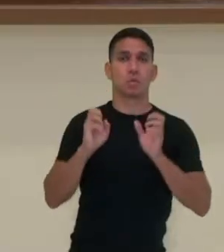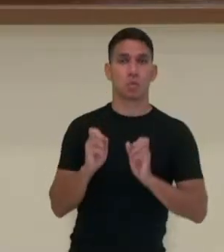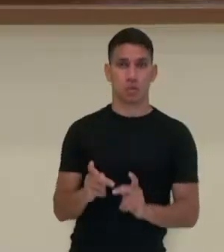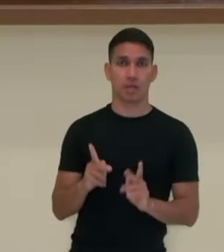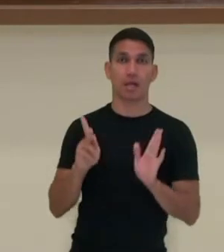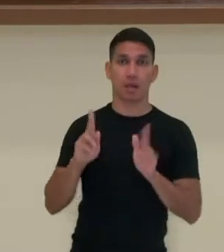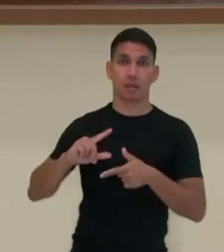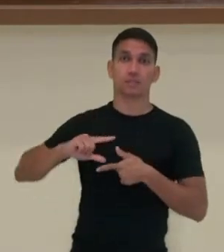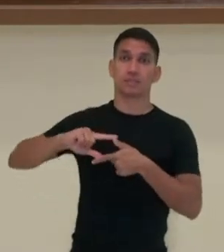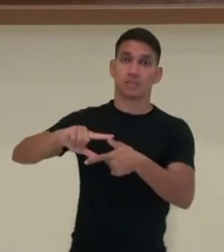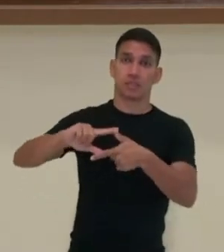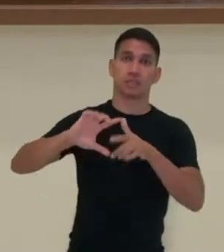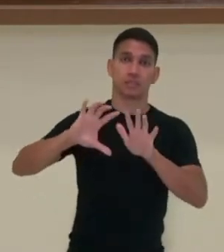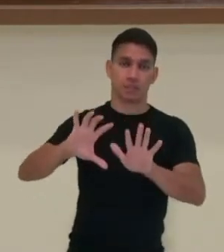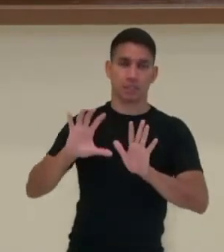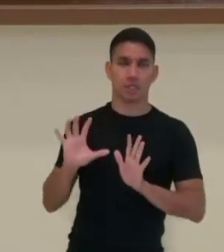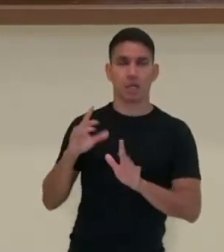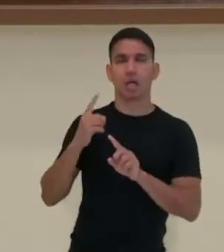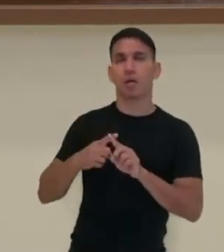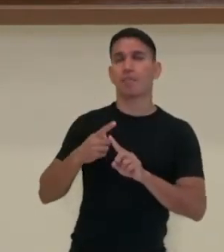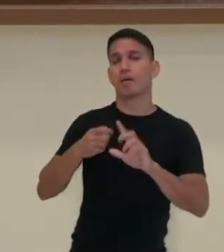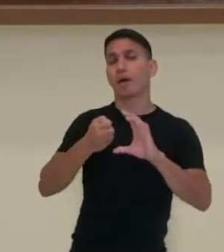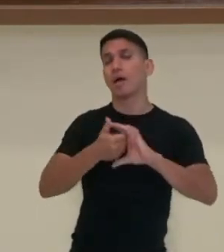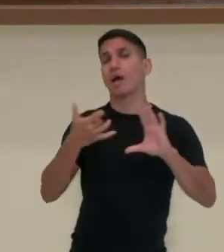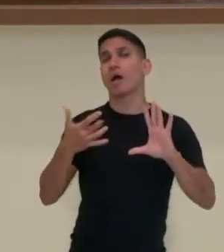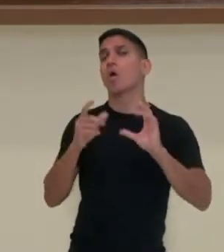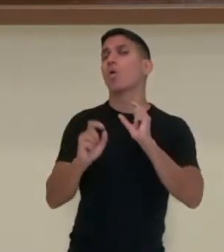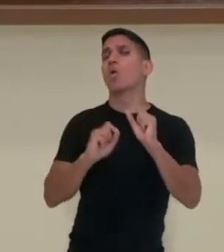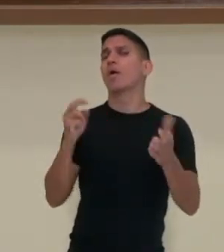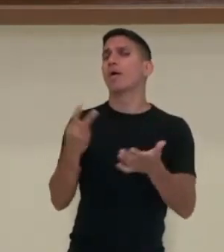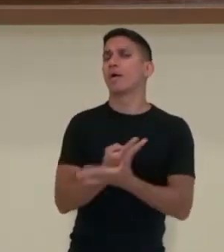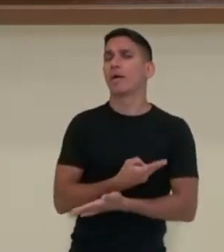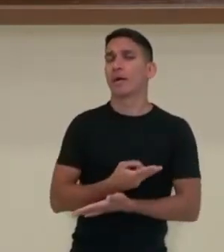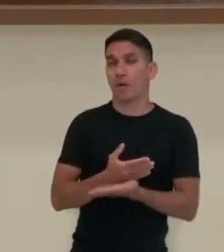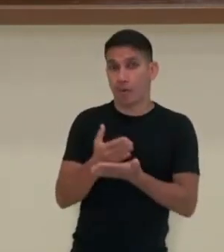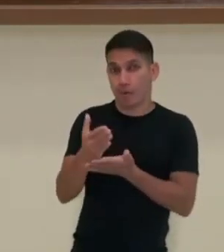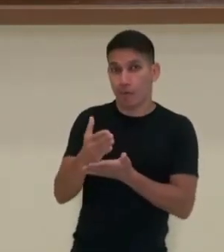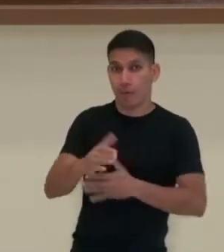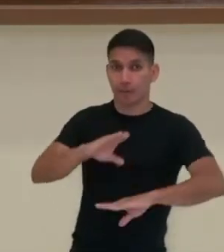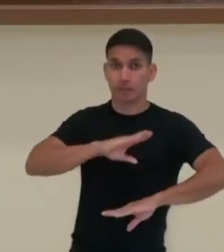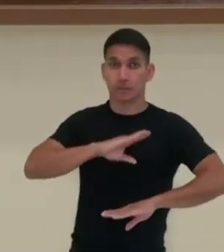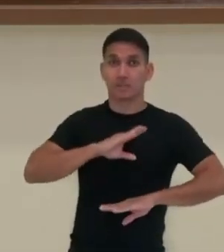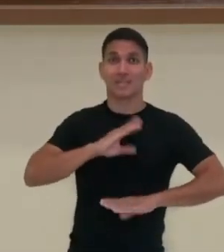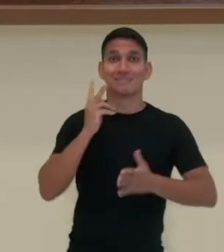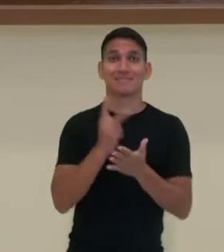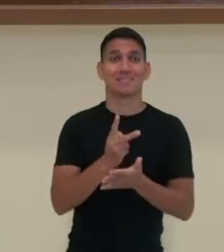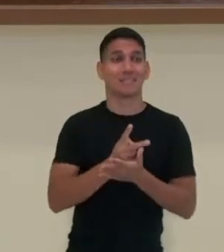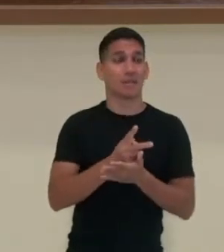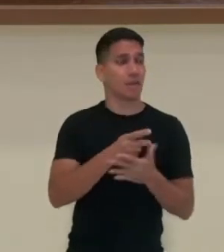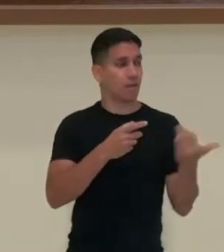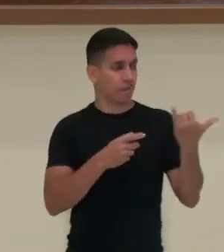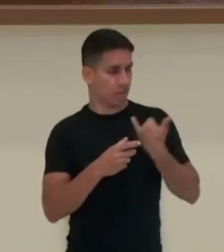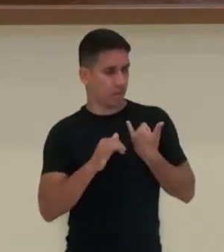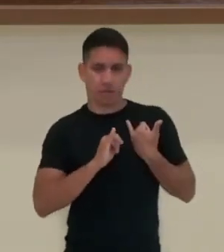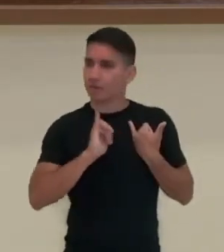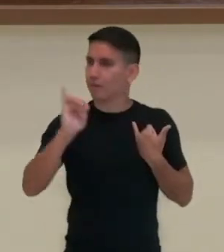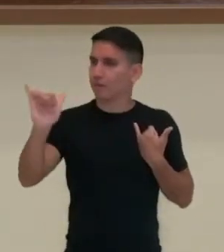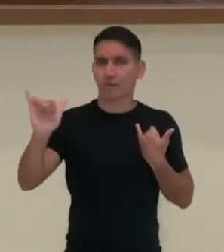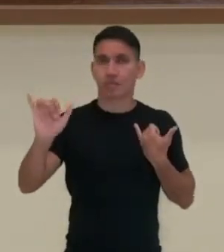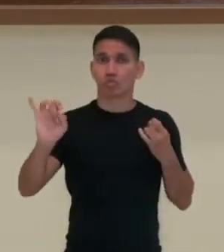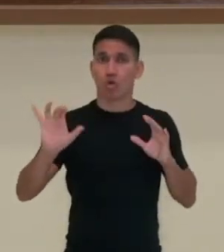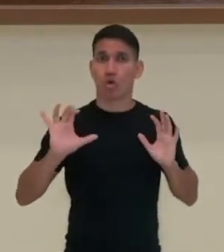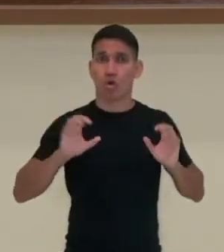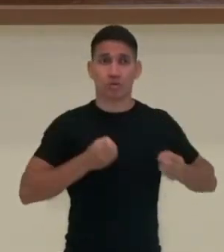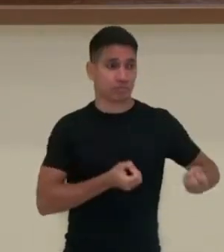dessa característica, porque inicialmente os causos eles eram contados apenas